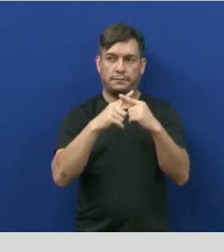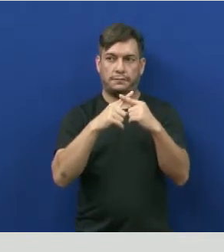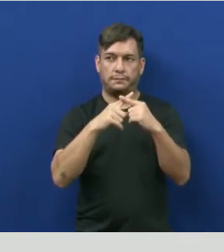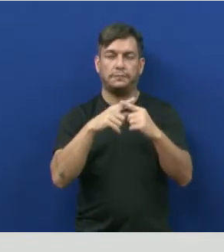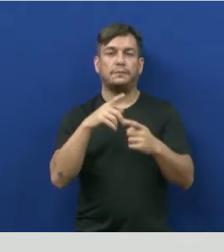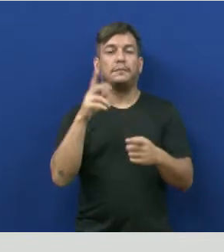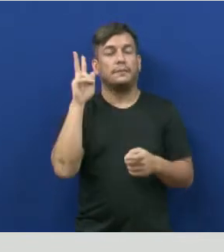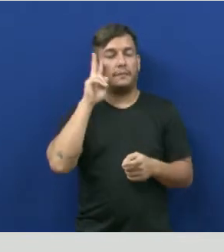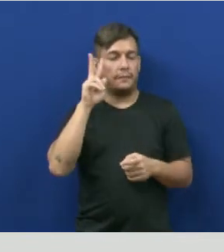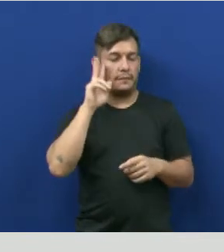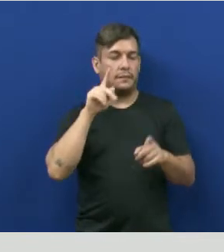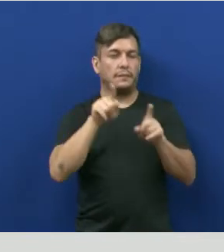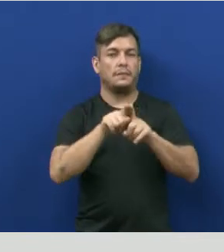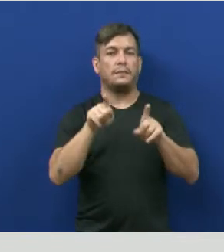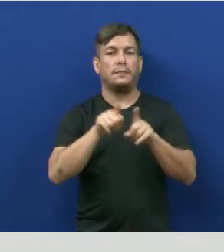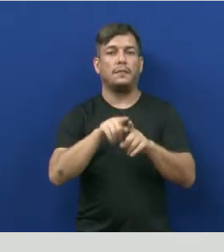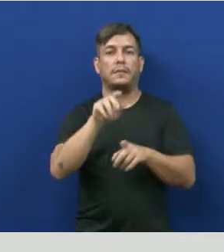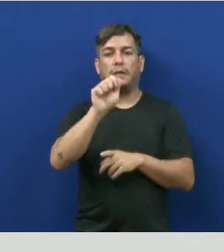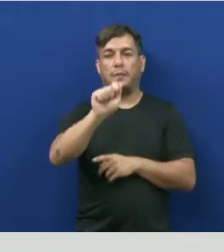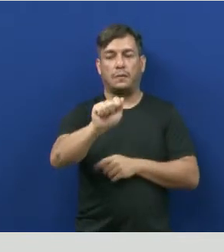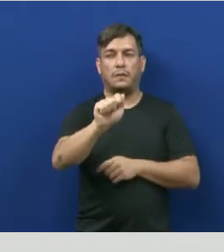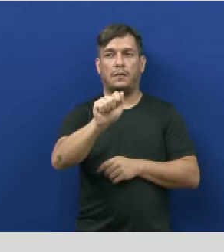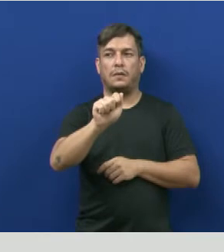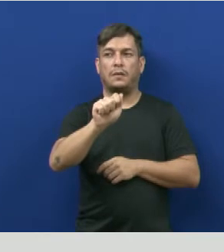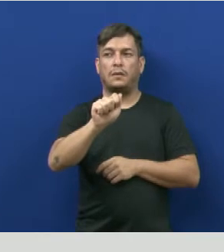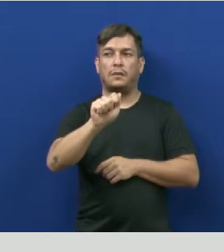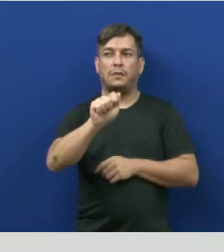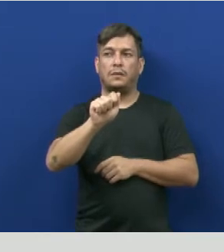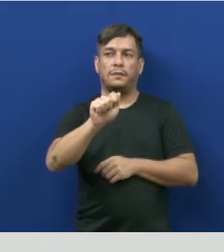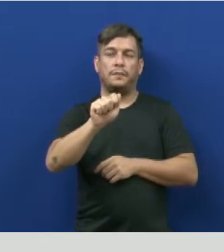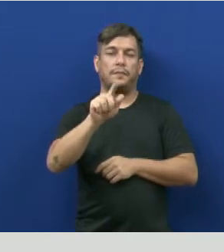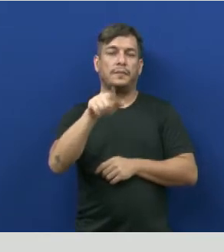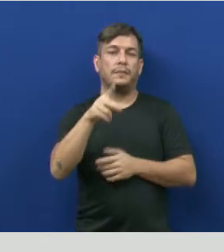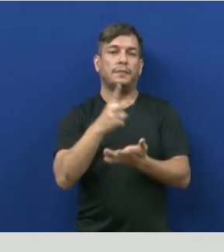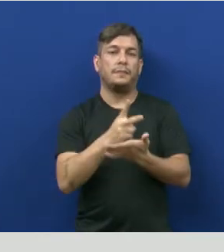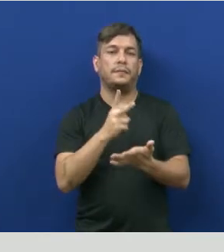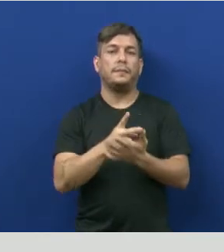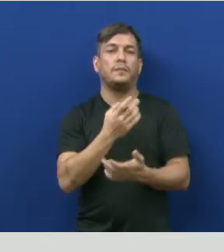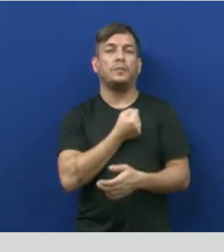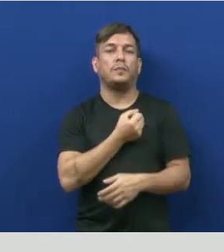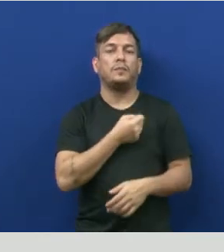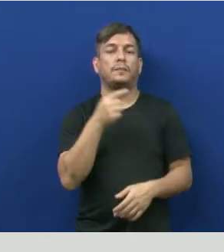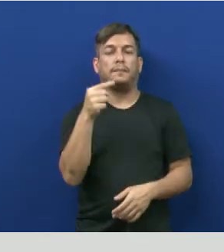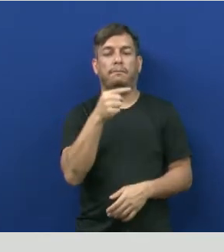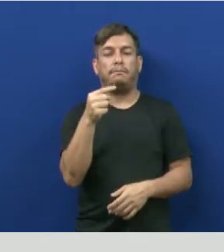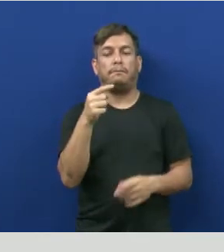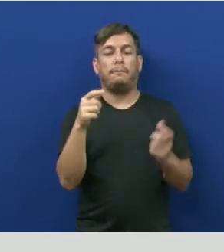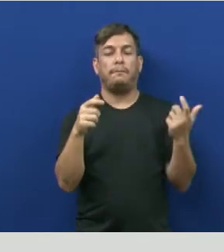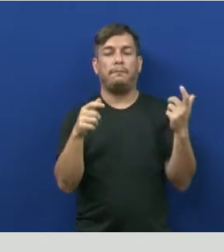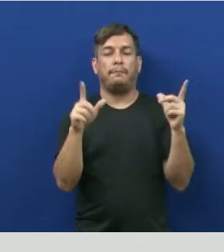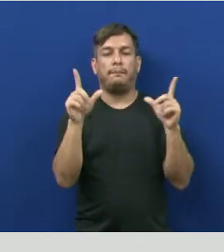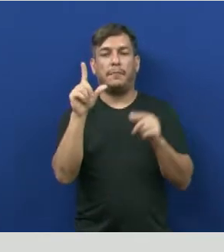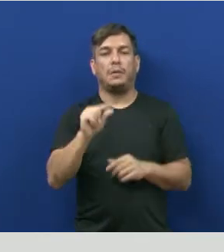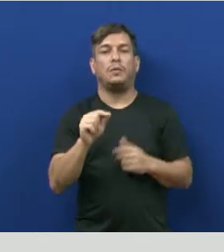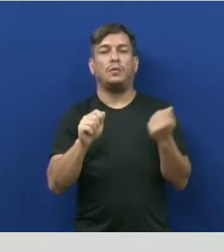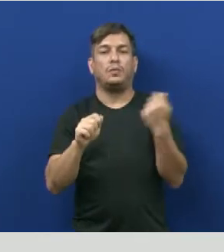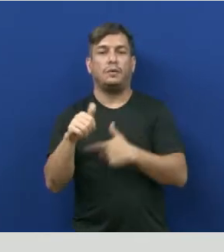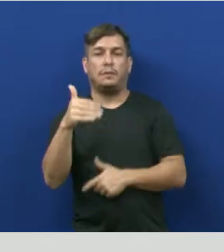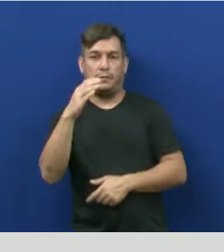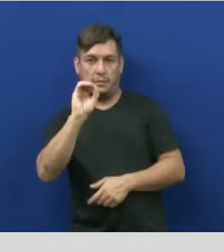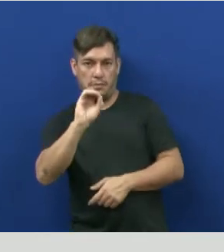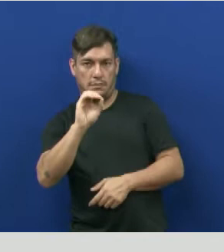10. Lembrando que esse A, esse coeficiente, ele é sempre um número menor que 10, tá bom? Ele